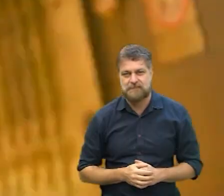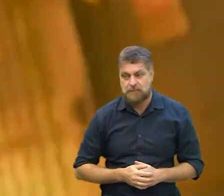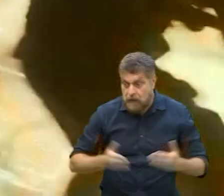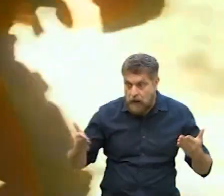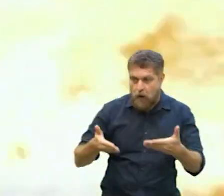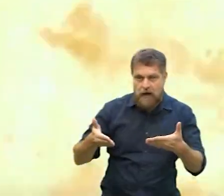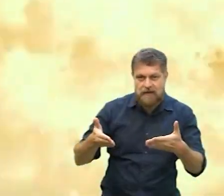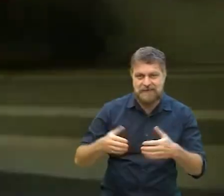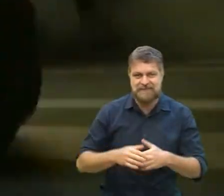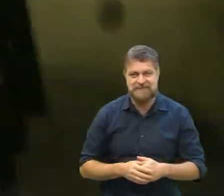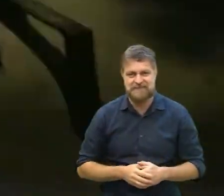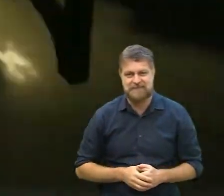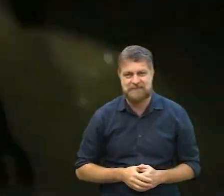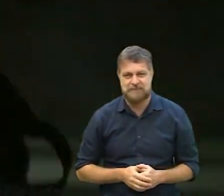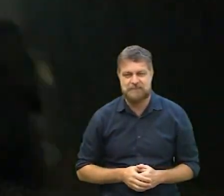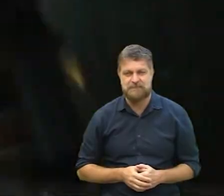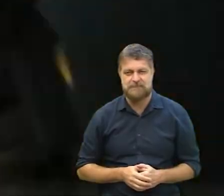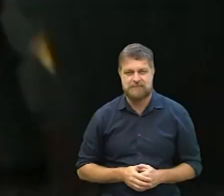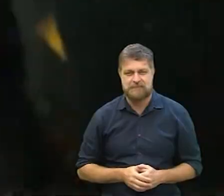Agora!